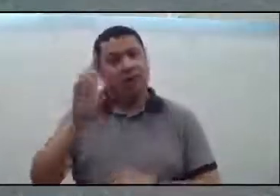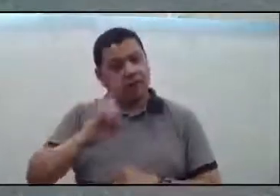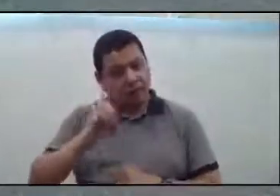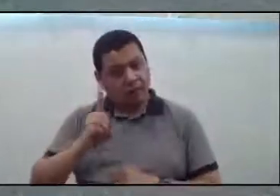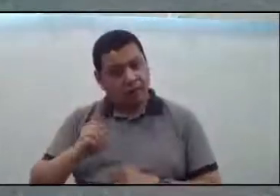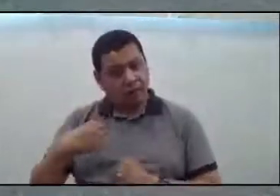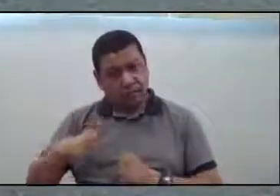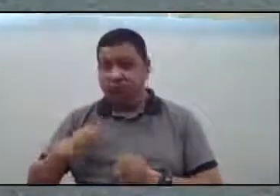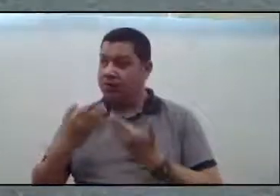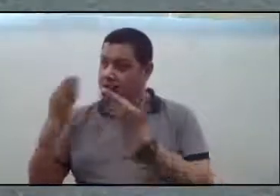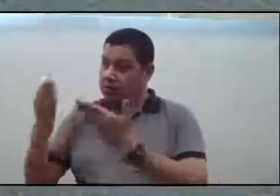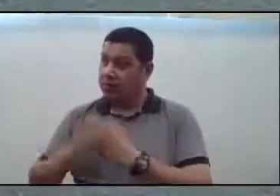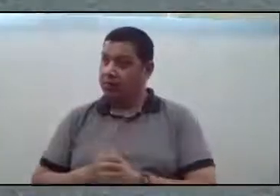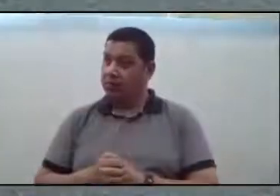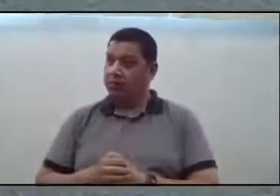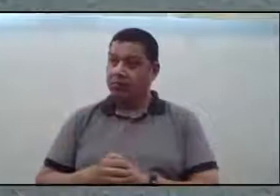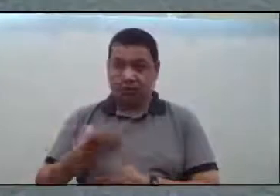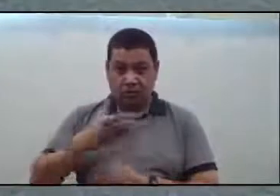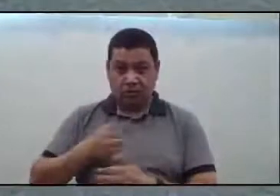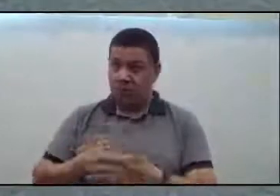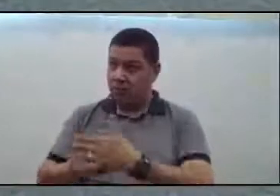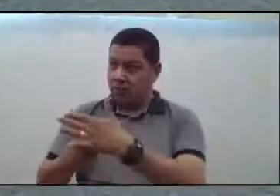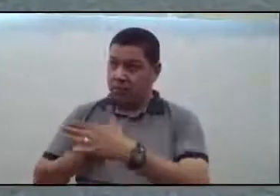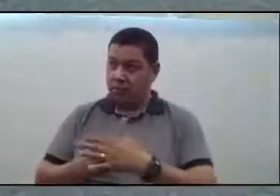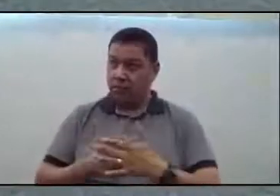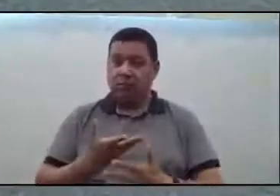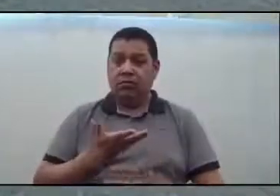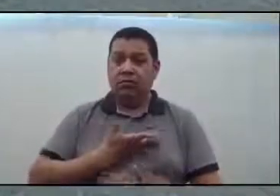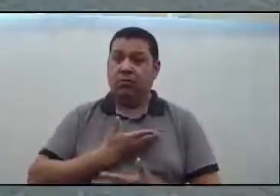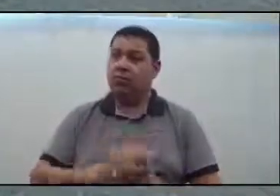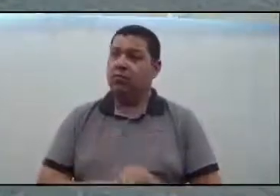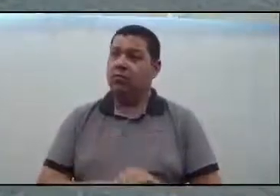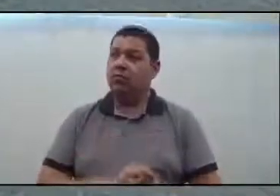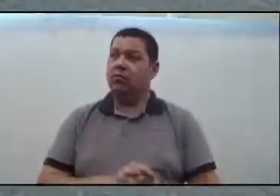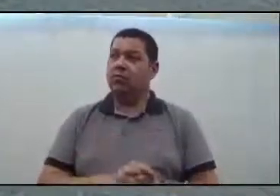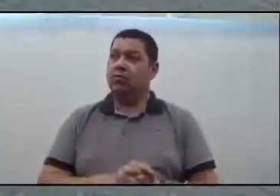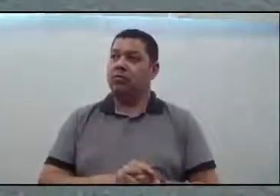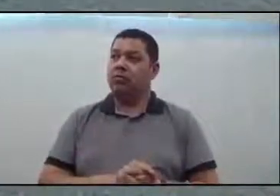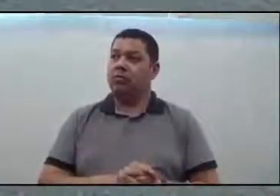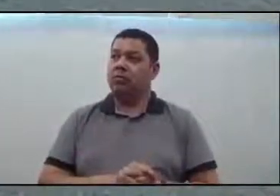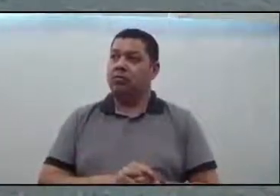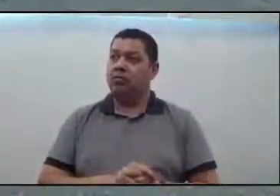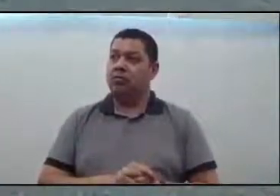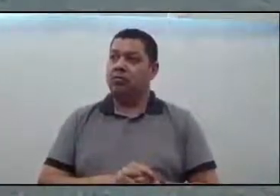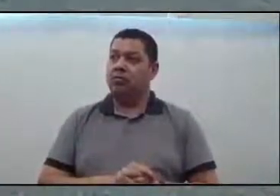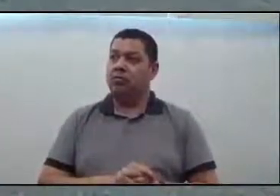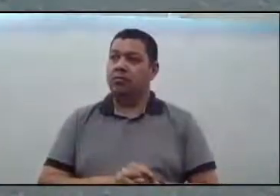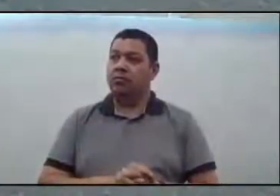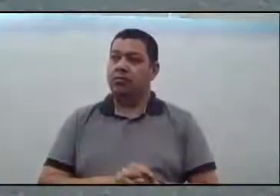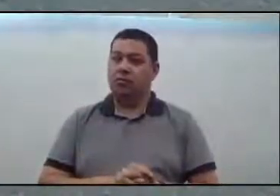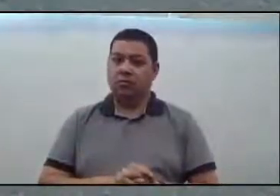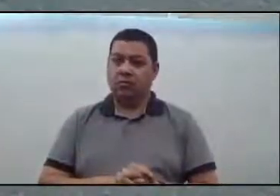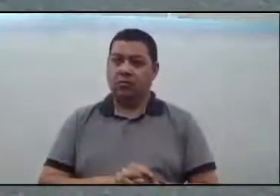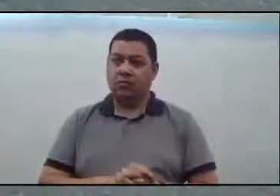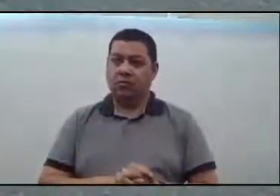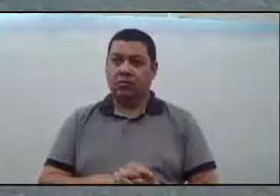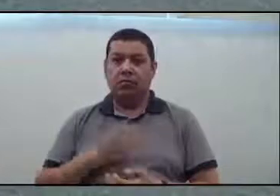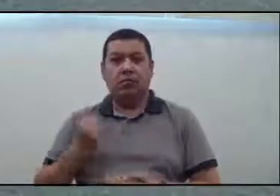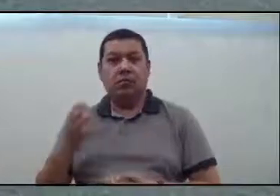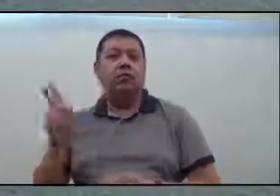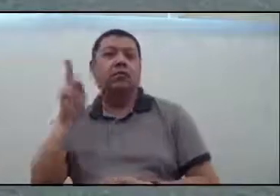Até eu quero cobrar dos nossos colegas uma viagem para a gente fazer a Porto